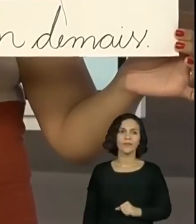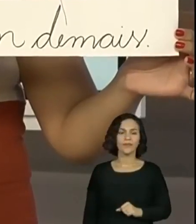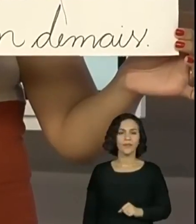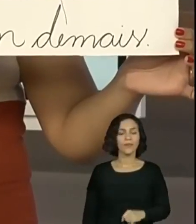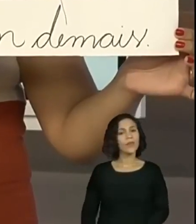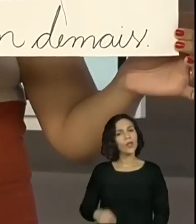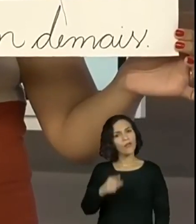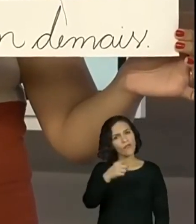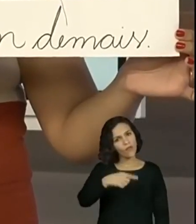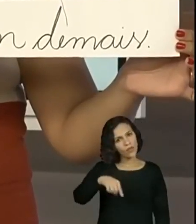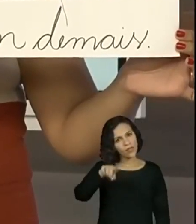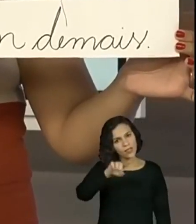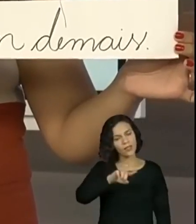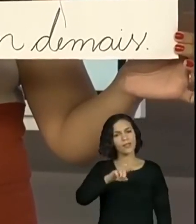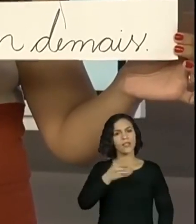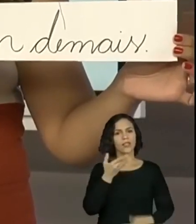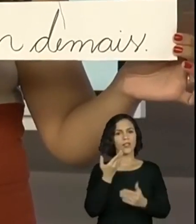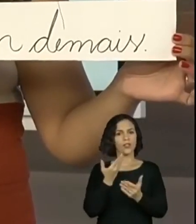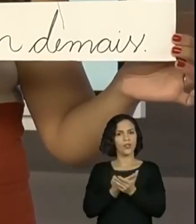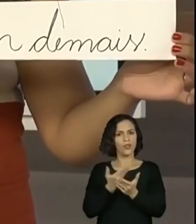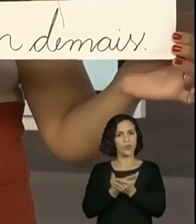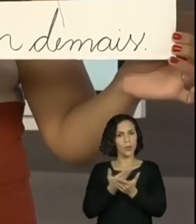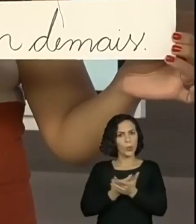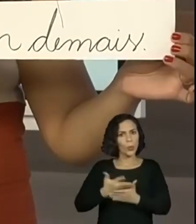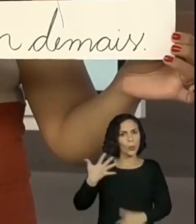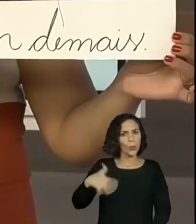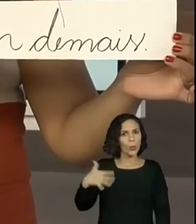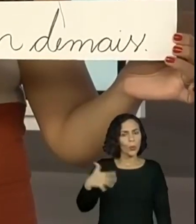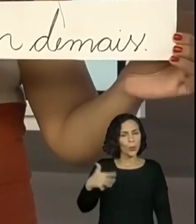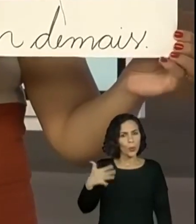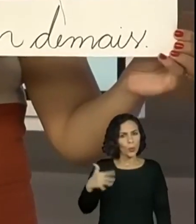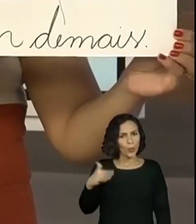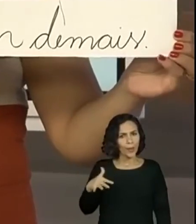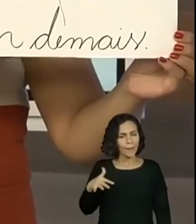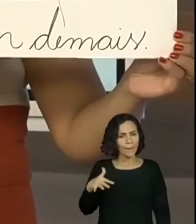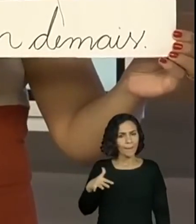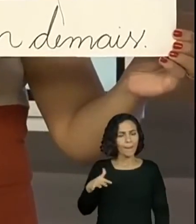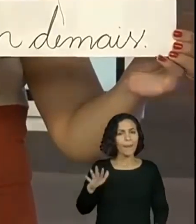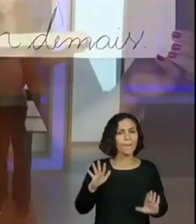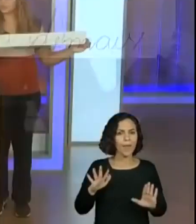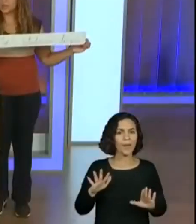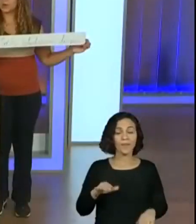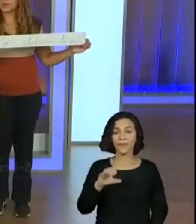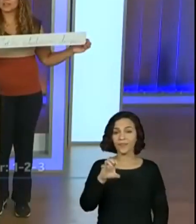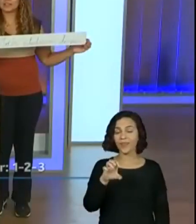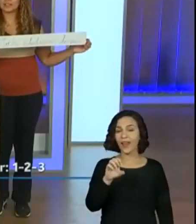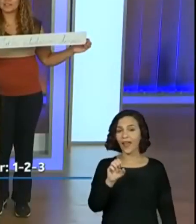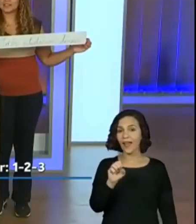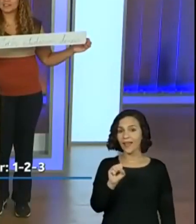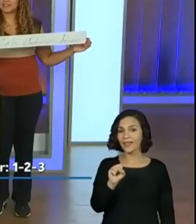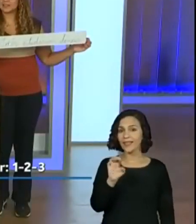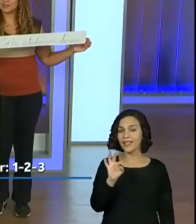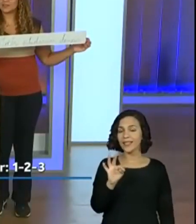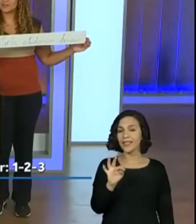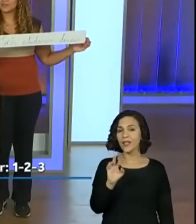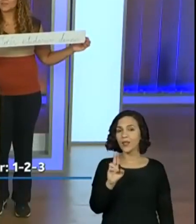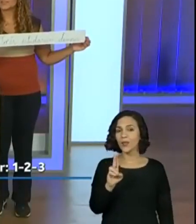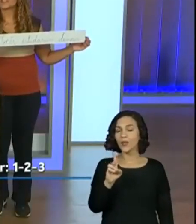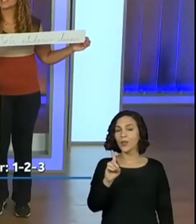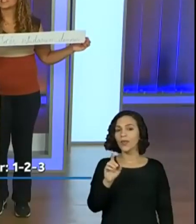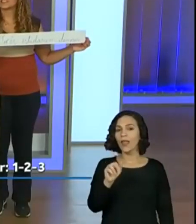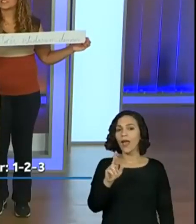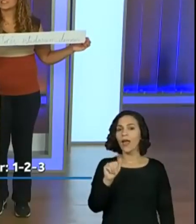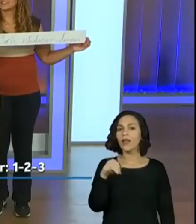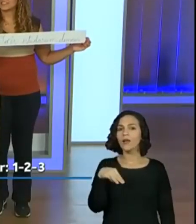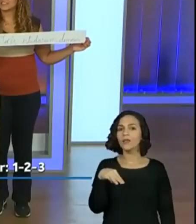Vocês estudaram demais. E aí? Eu tenho certeza que no decorrer desse ano... Yasmin